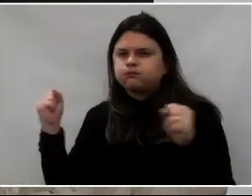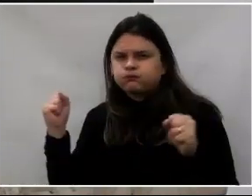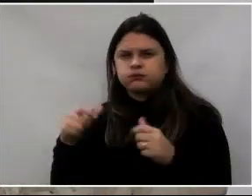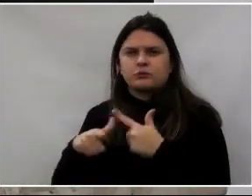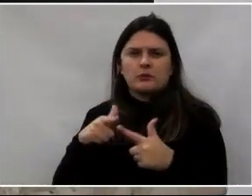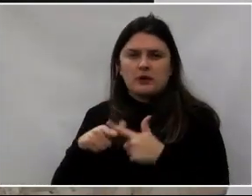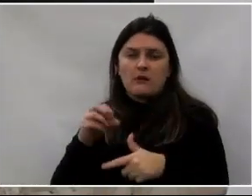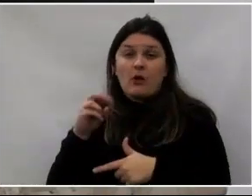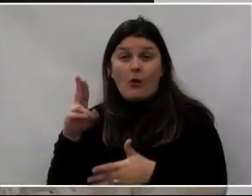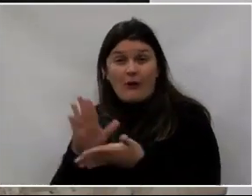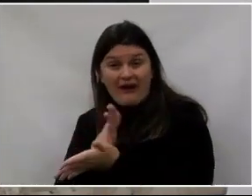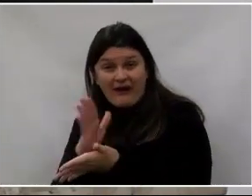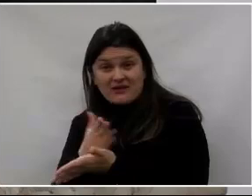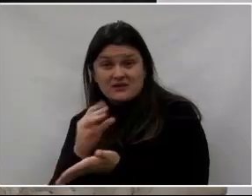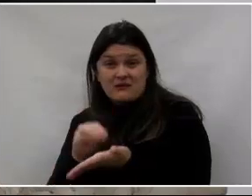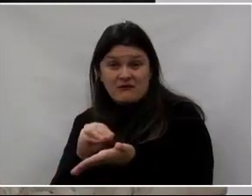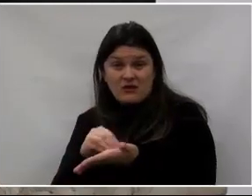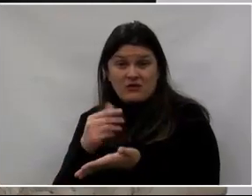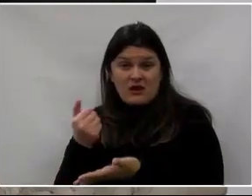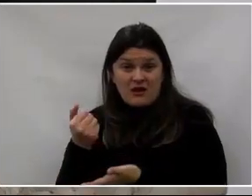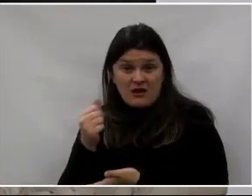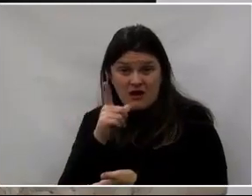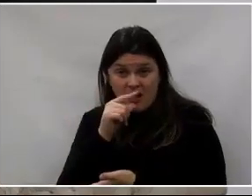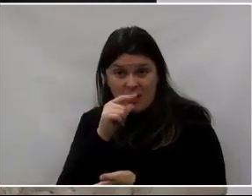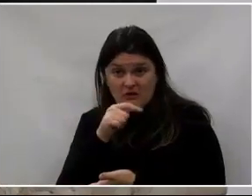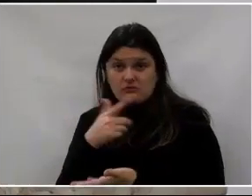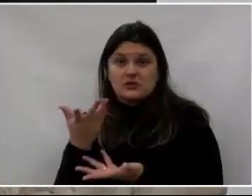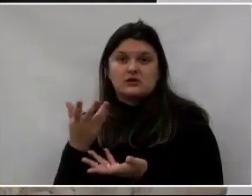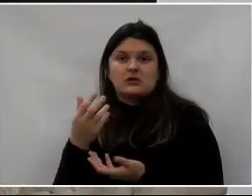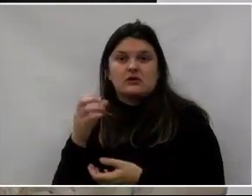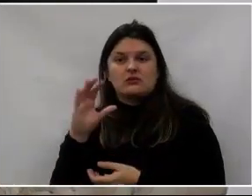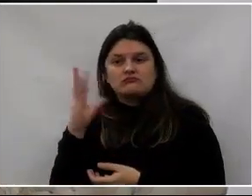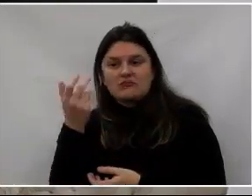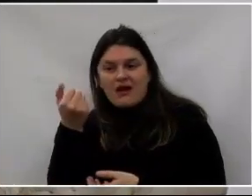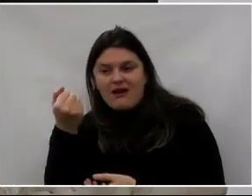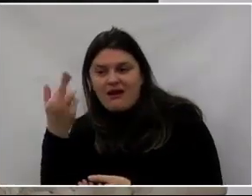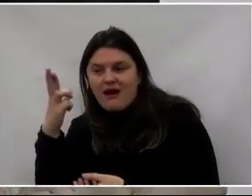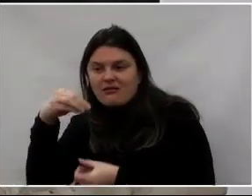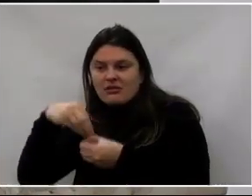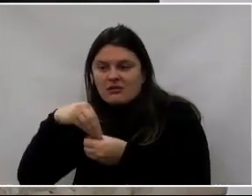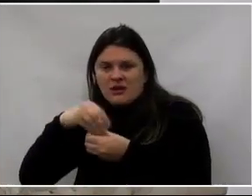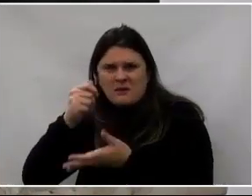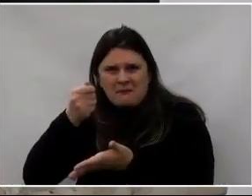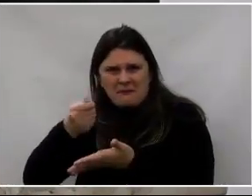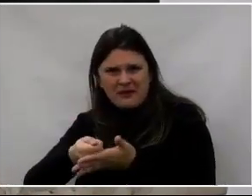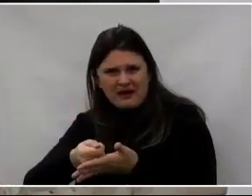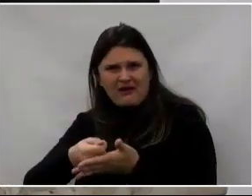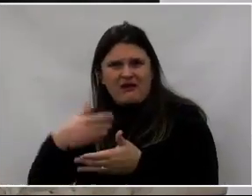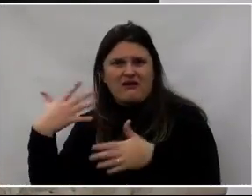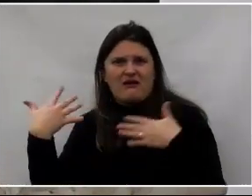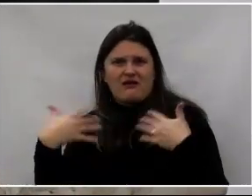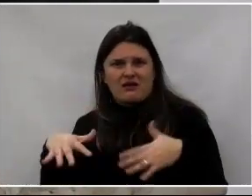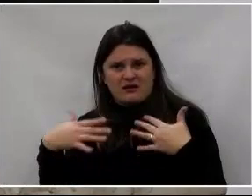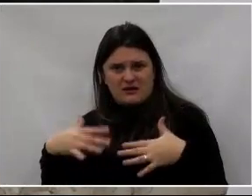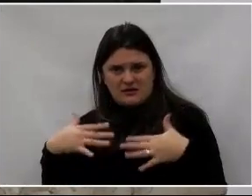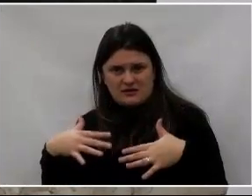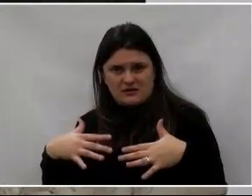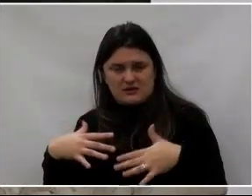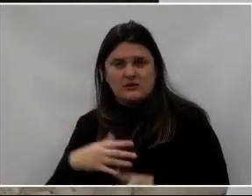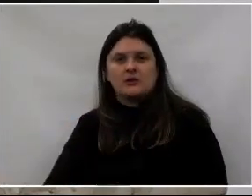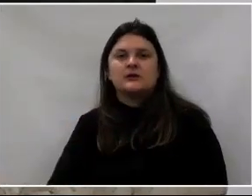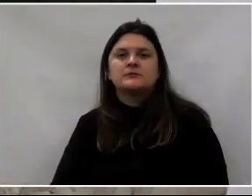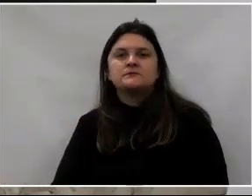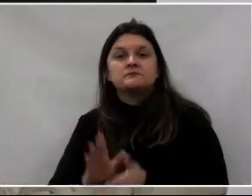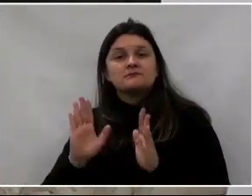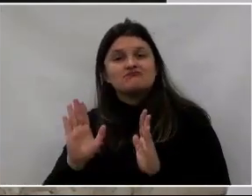consumo excessivo, falta água, acontece bem o ar, então as pessoas indo pagar água, estão pagando o ar junto.